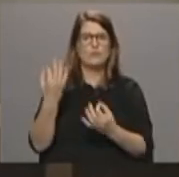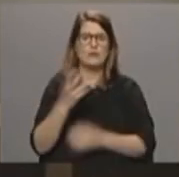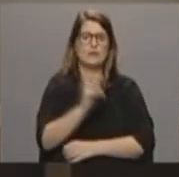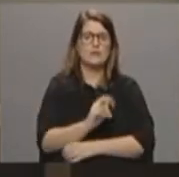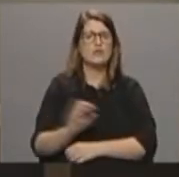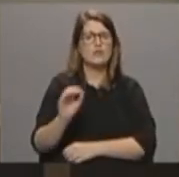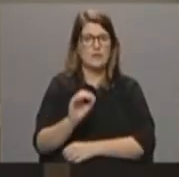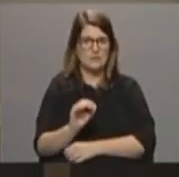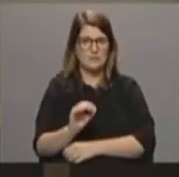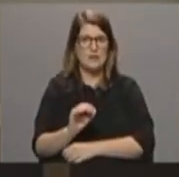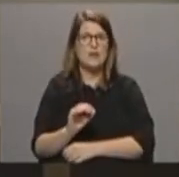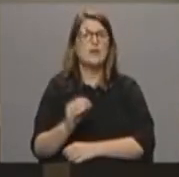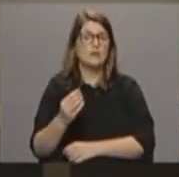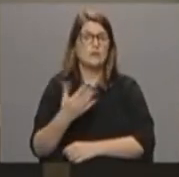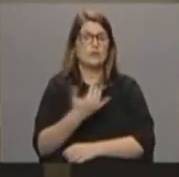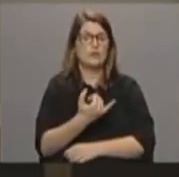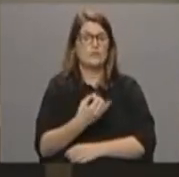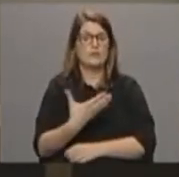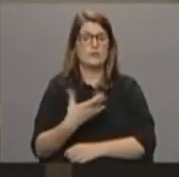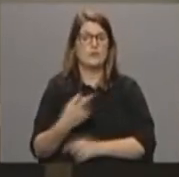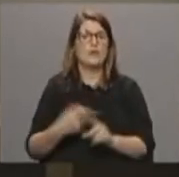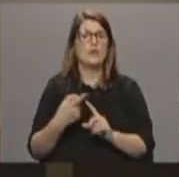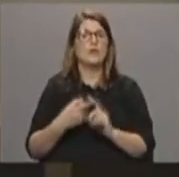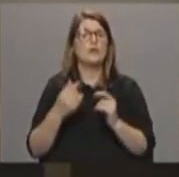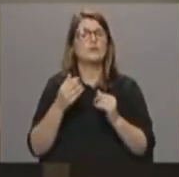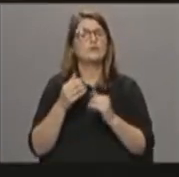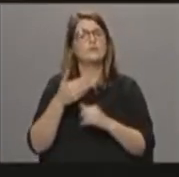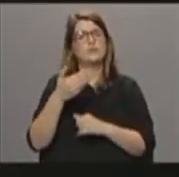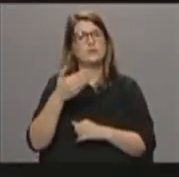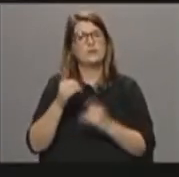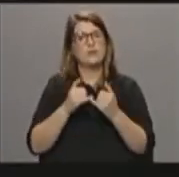Para 2019, a Associação Internacional dos Colóquios da